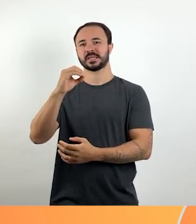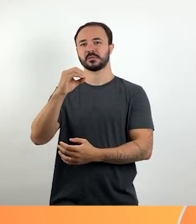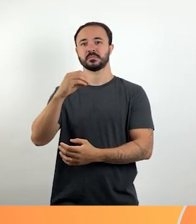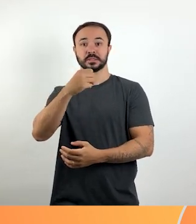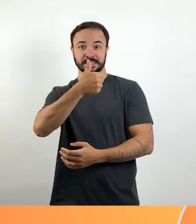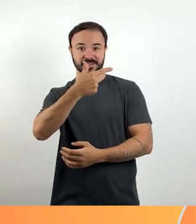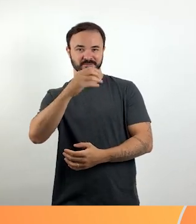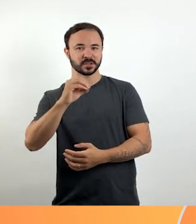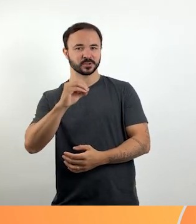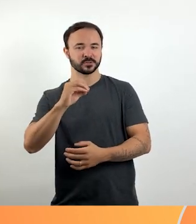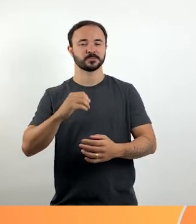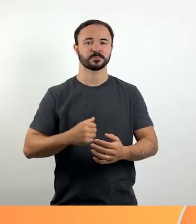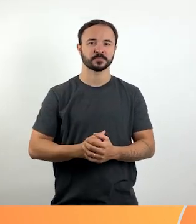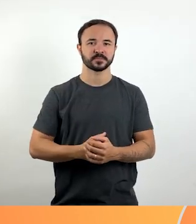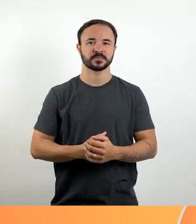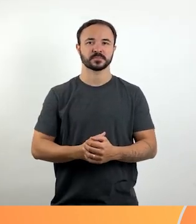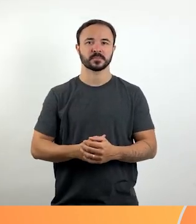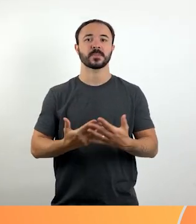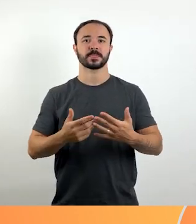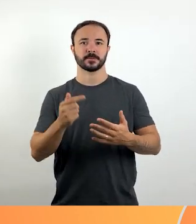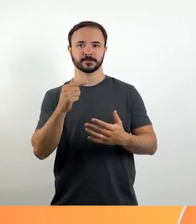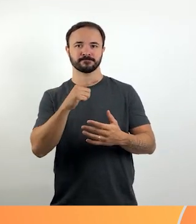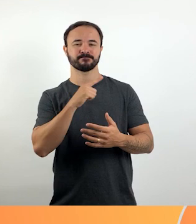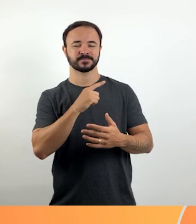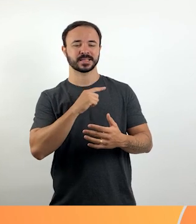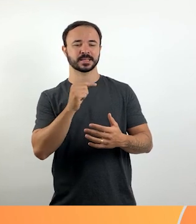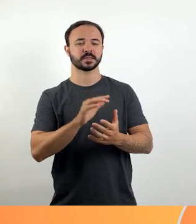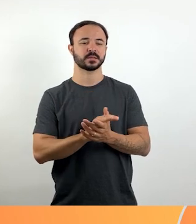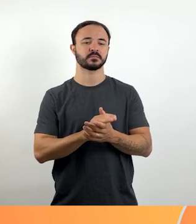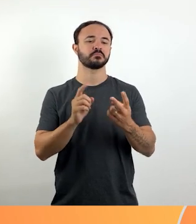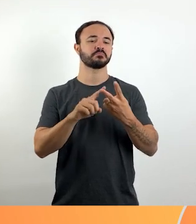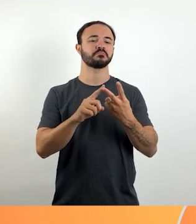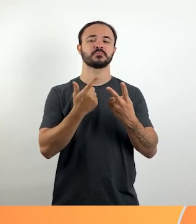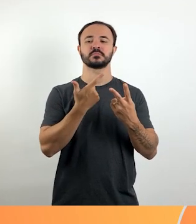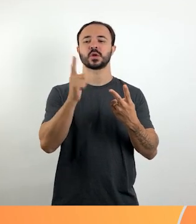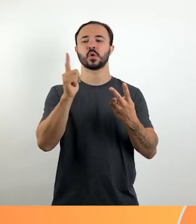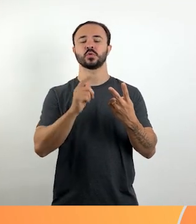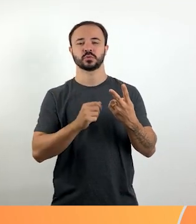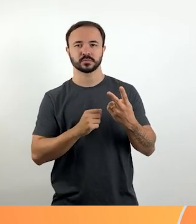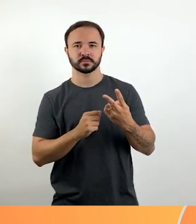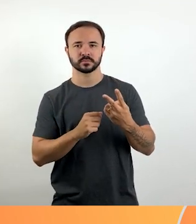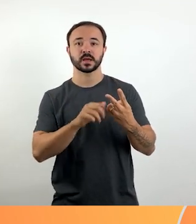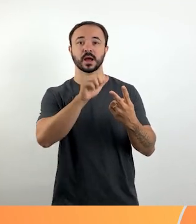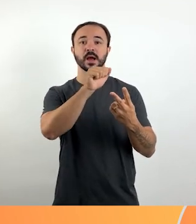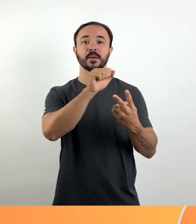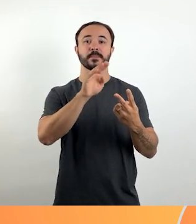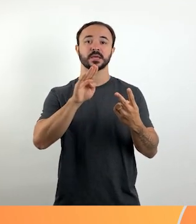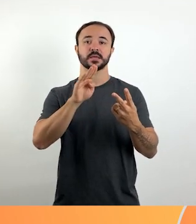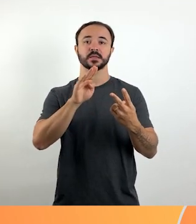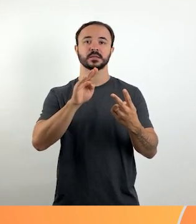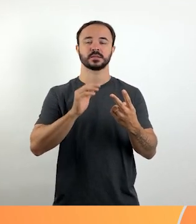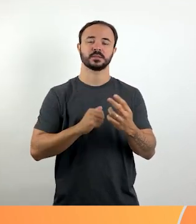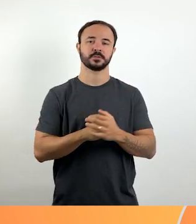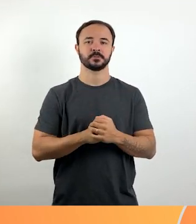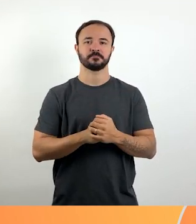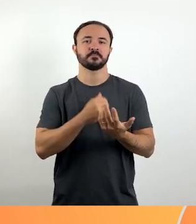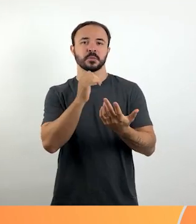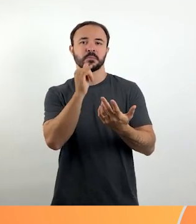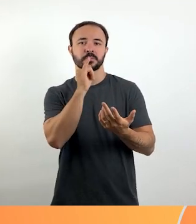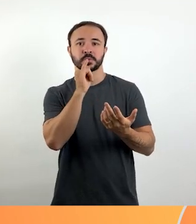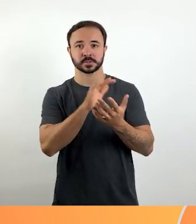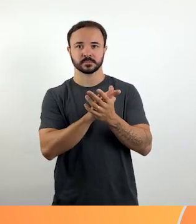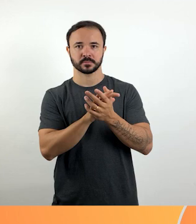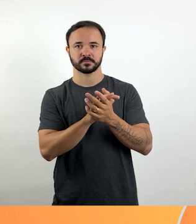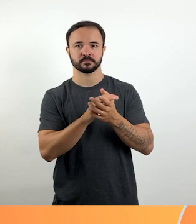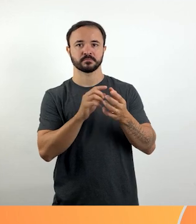120, certo? E aí eu vou formar um outro número, que é o número AB. Então, por exemplo, eu usei o